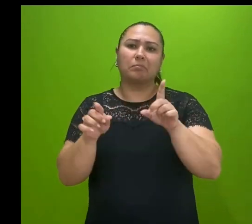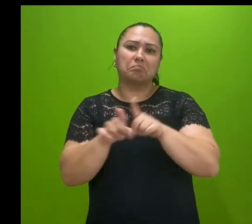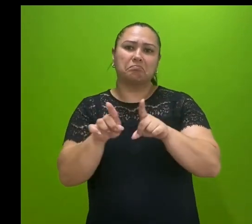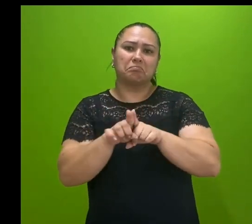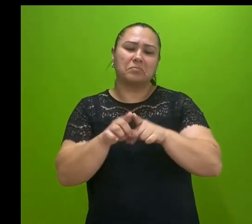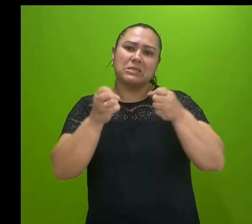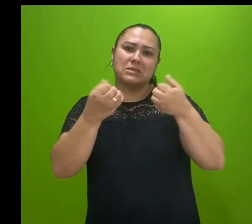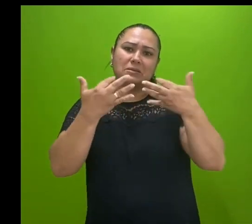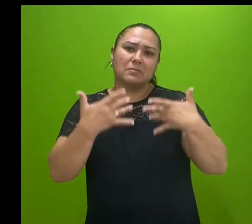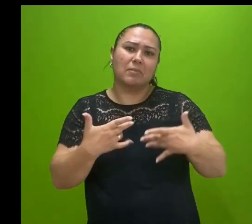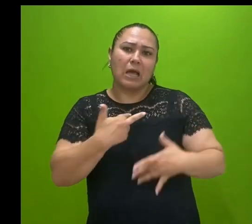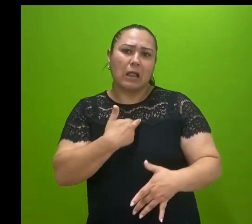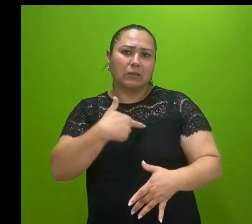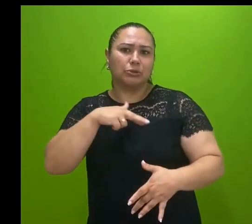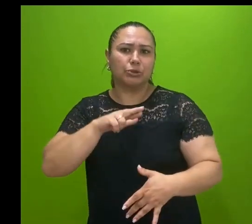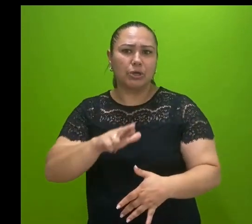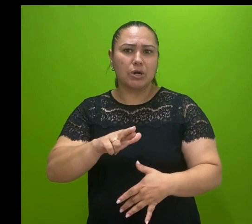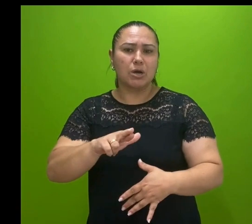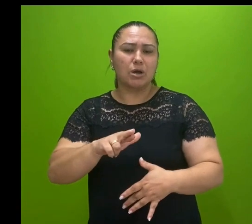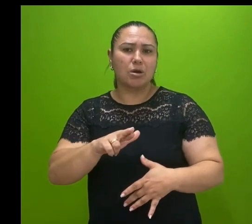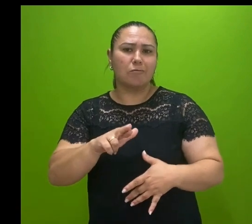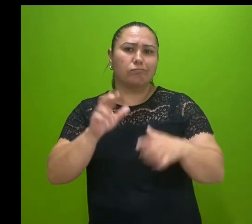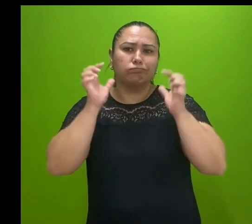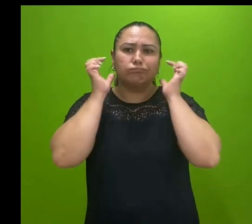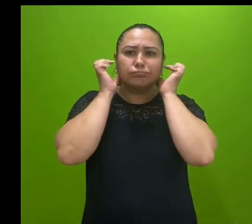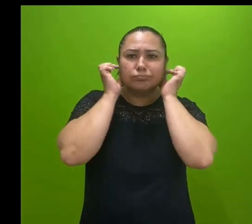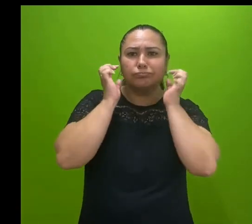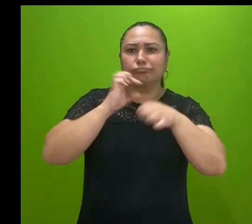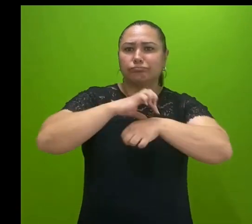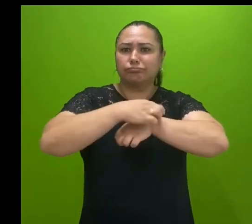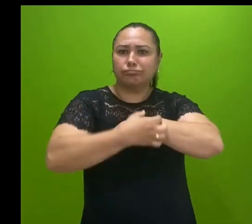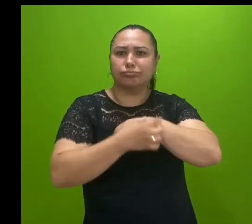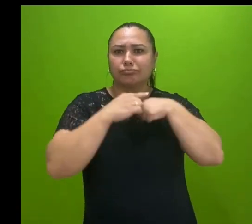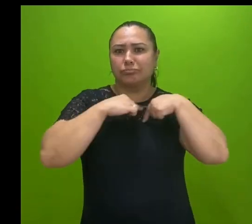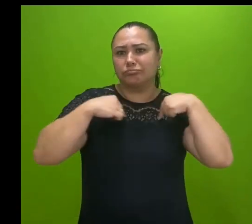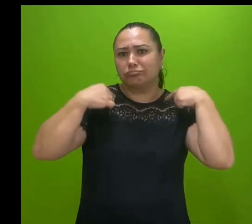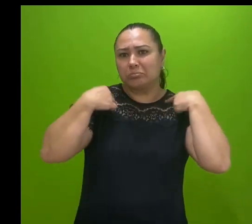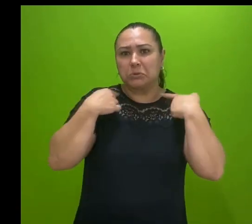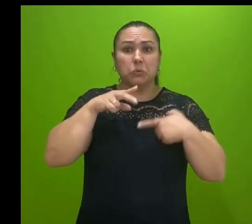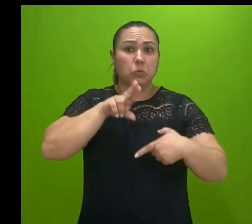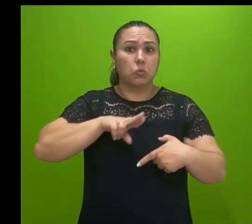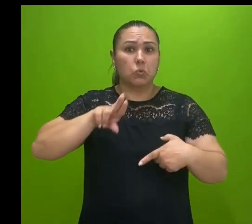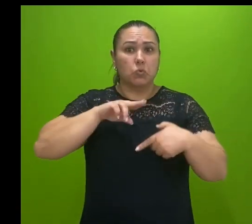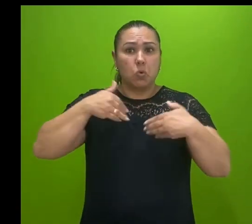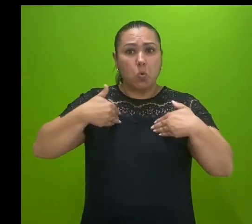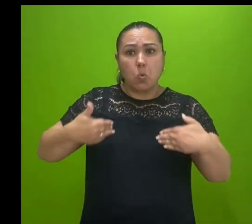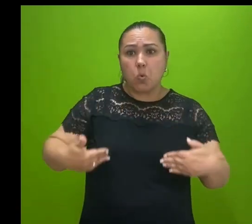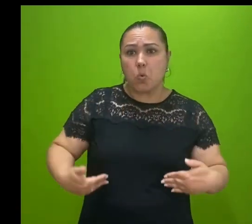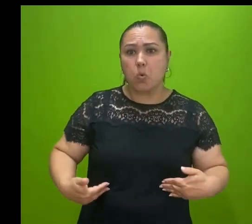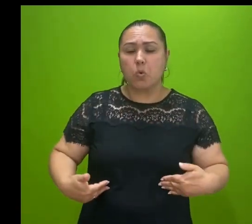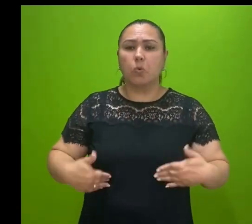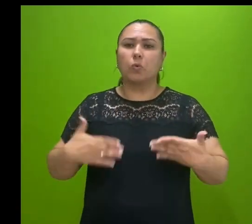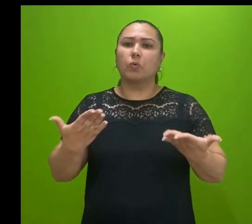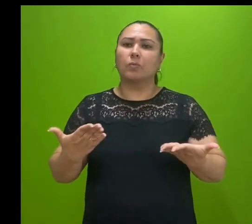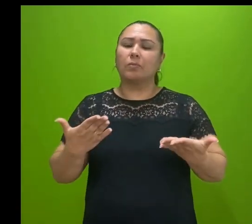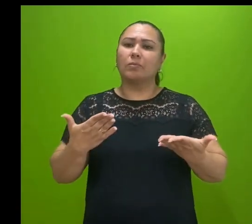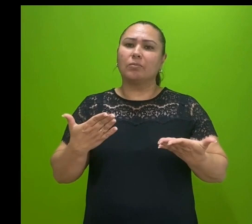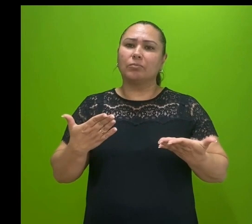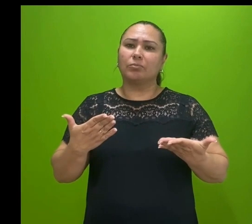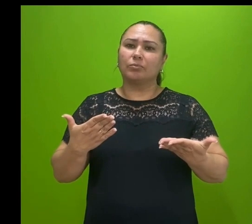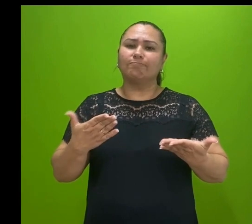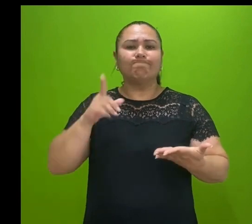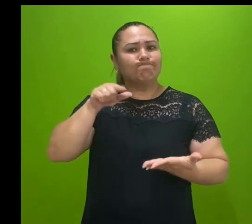vestimentas, falando da sua religião, nos adereços que a gente usa no nosso